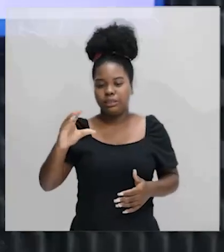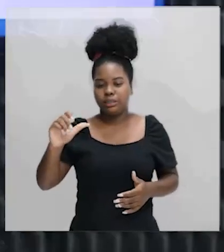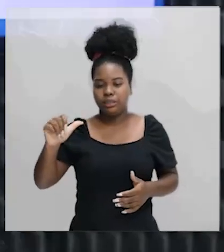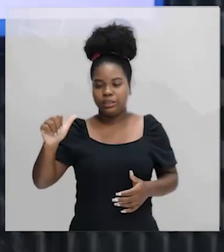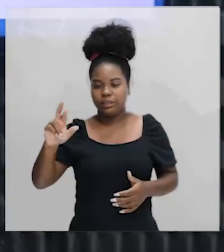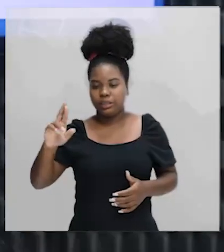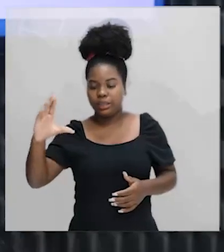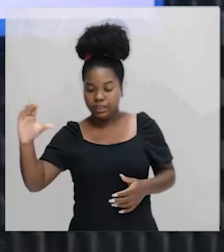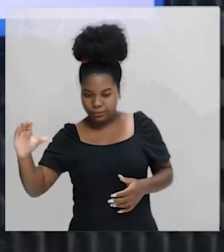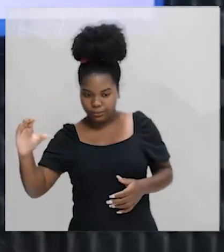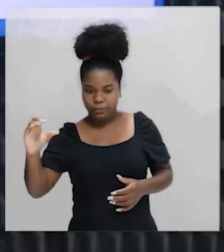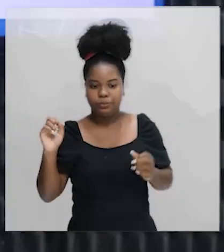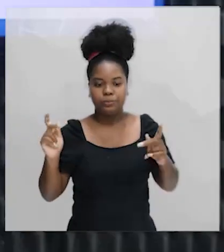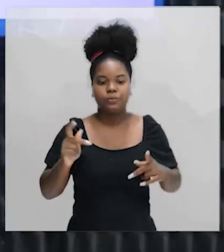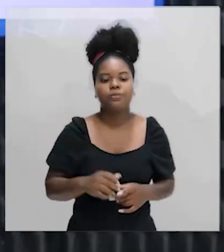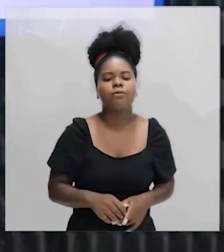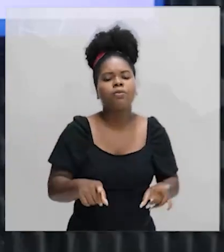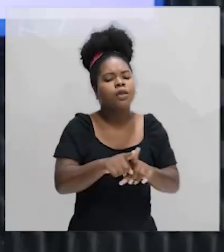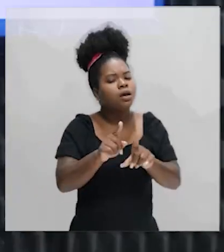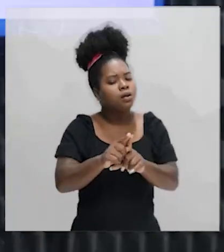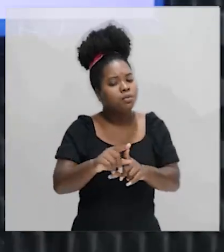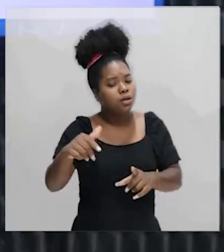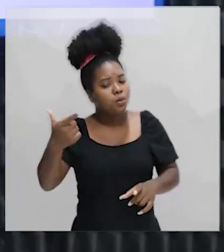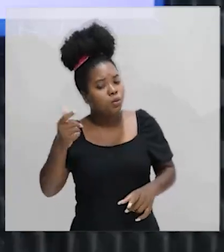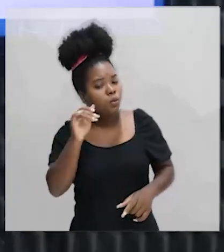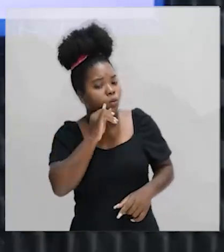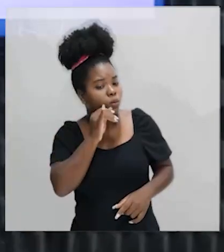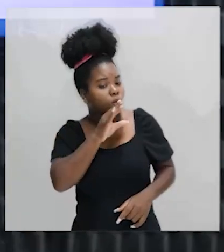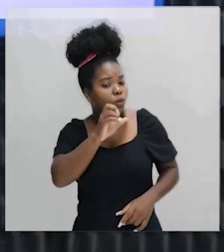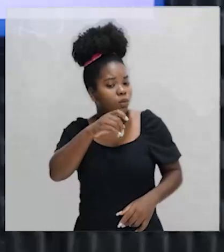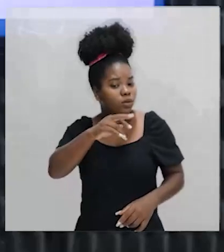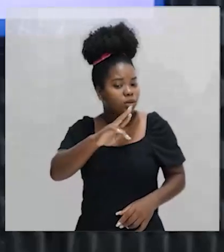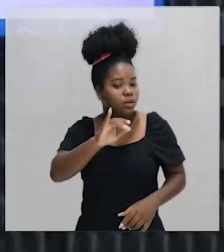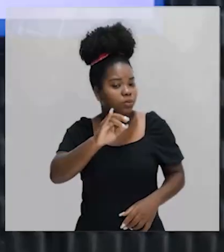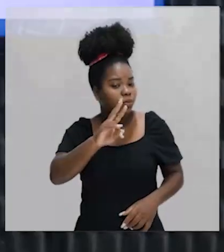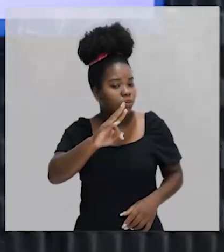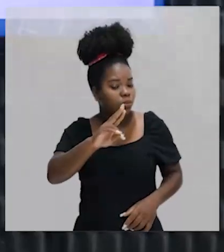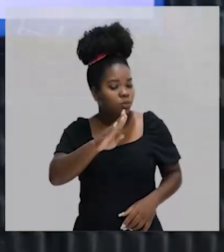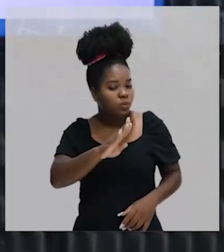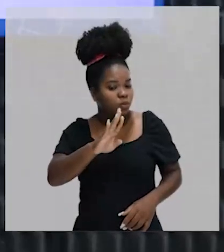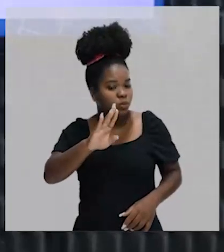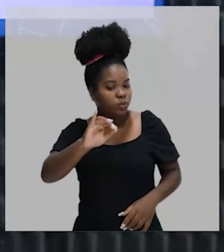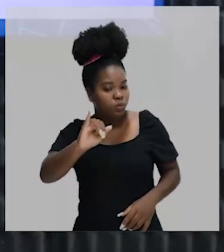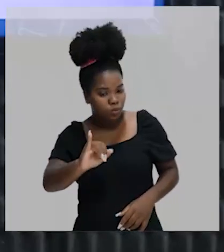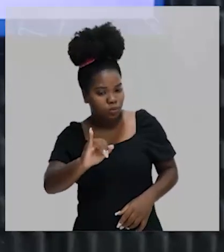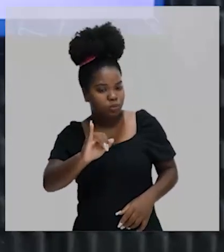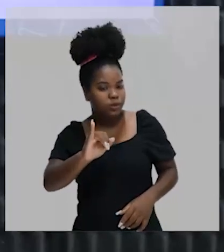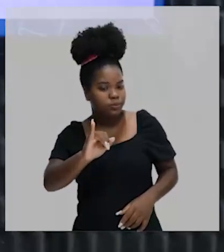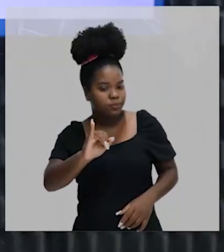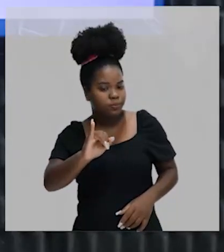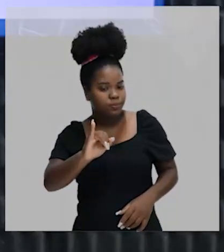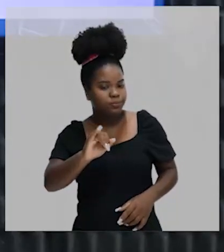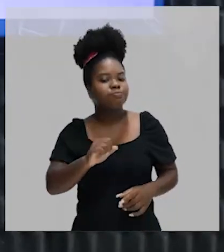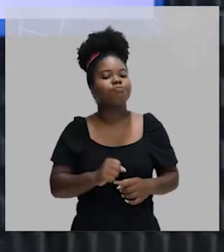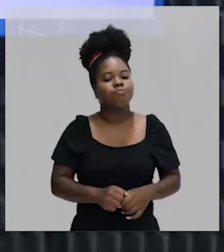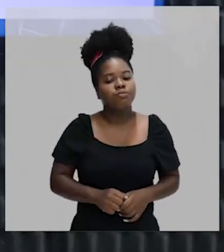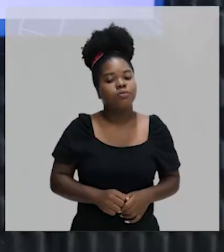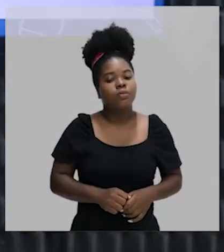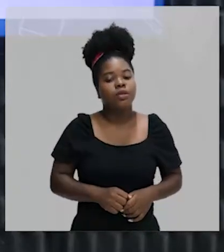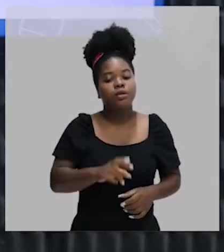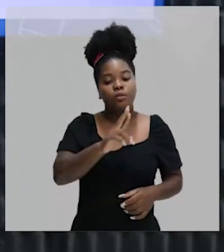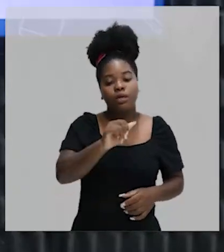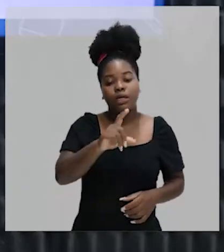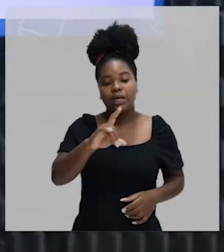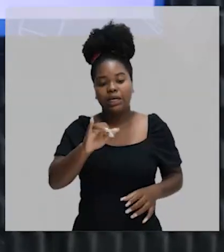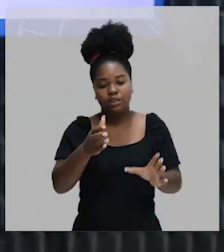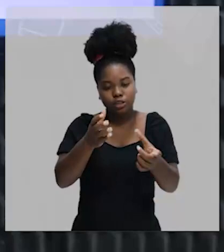nenhuma modificação, né? Contribuir, né? A mesma coisa. Então, o radical seria a base da